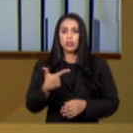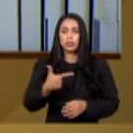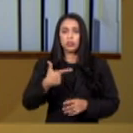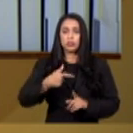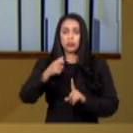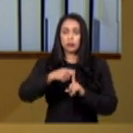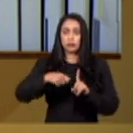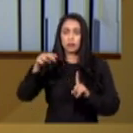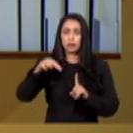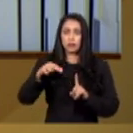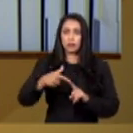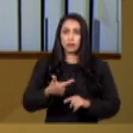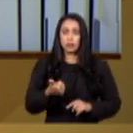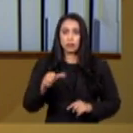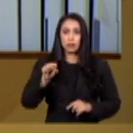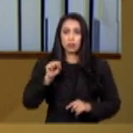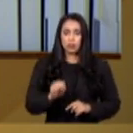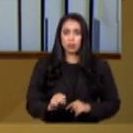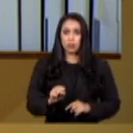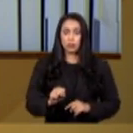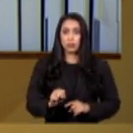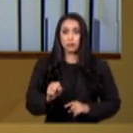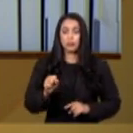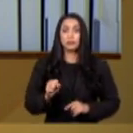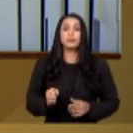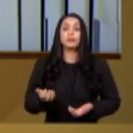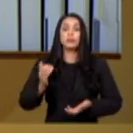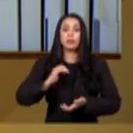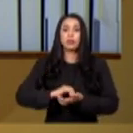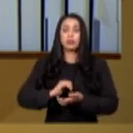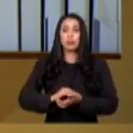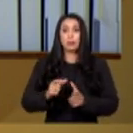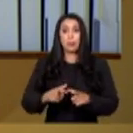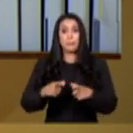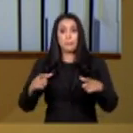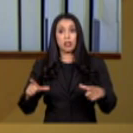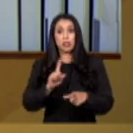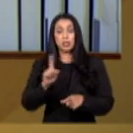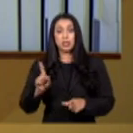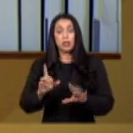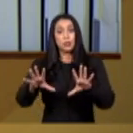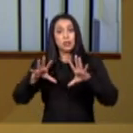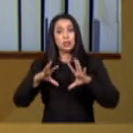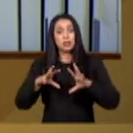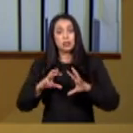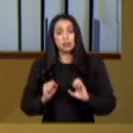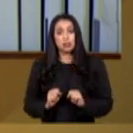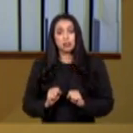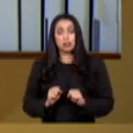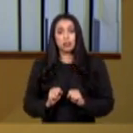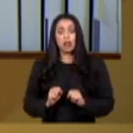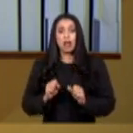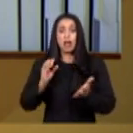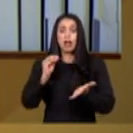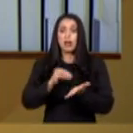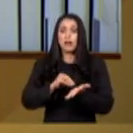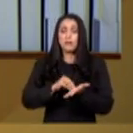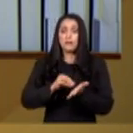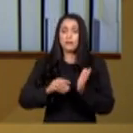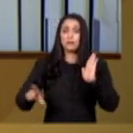de 2018 preliminarmente o tribunal por maioria rejeitou a preliminar de ilegitimidade